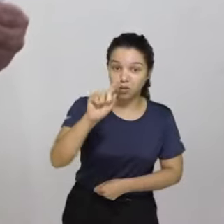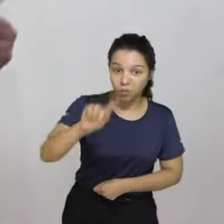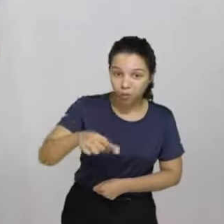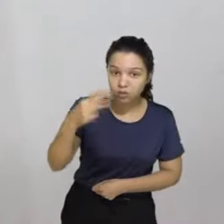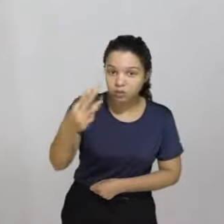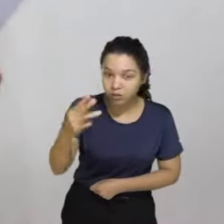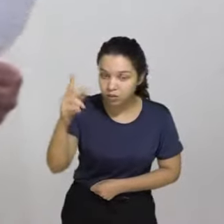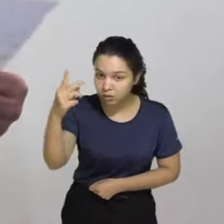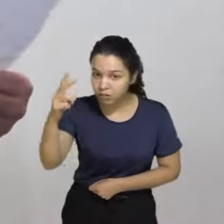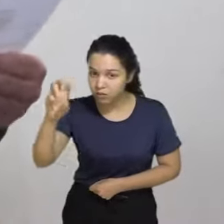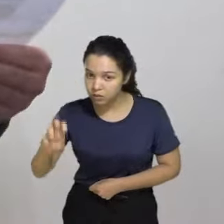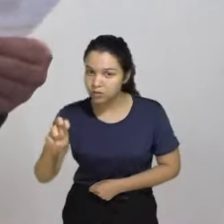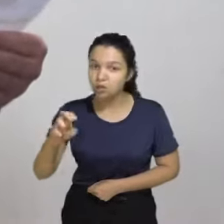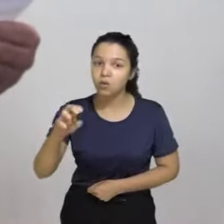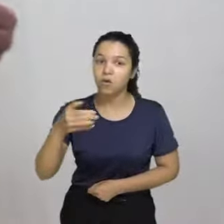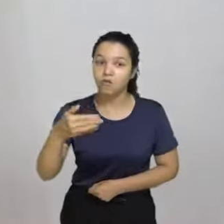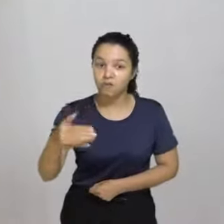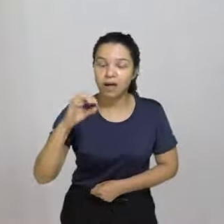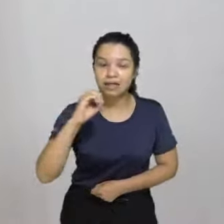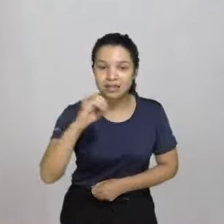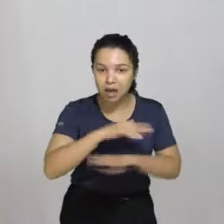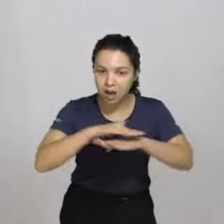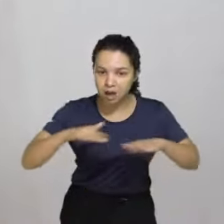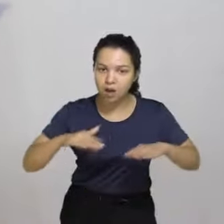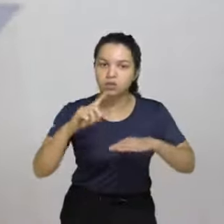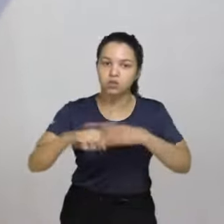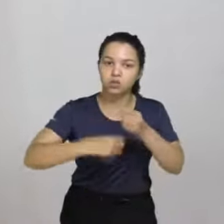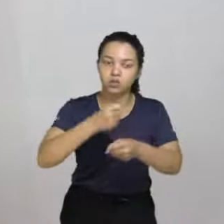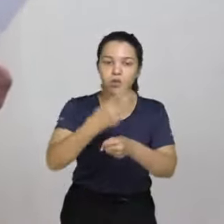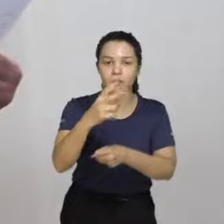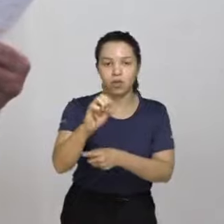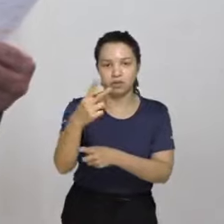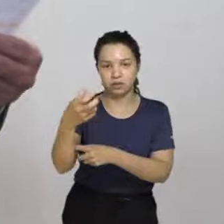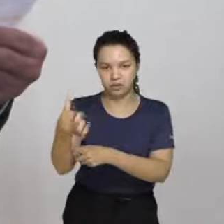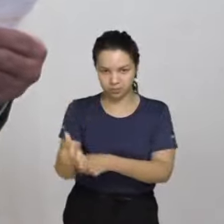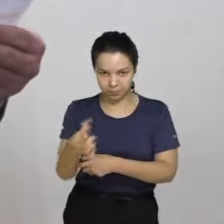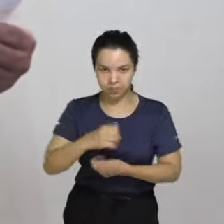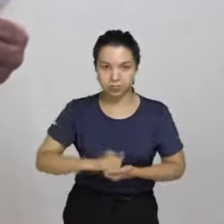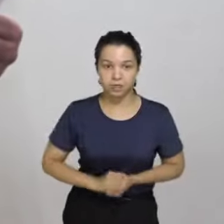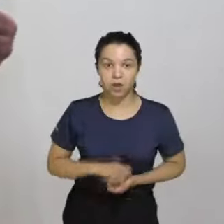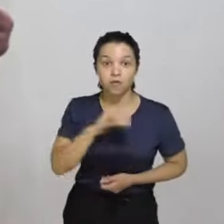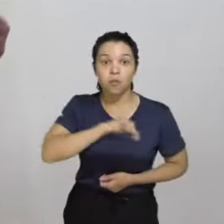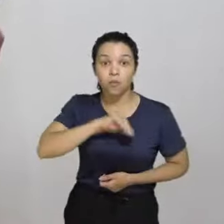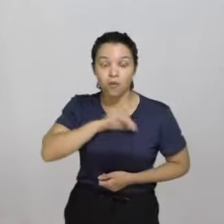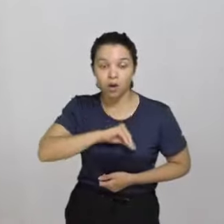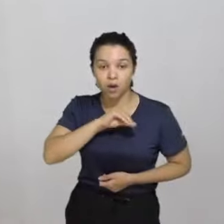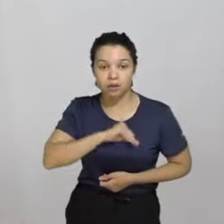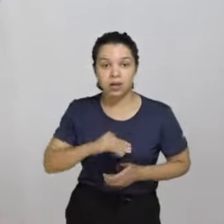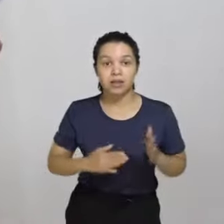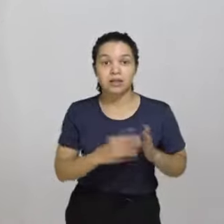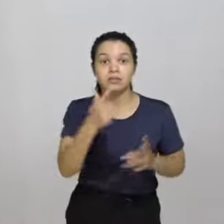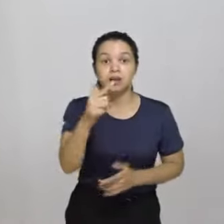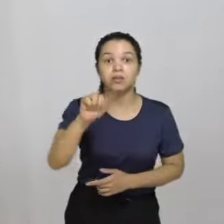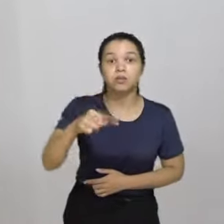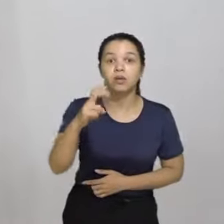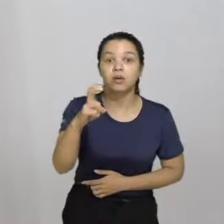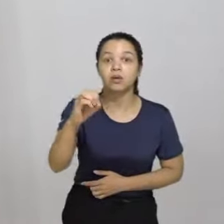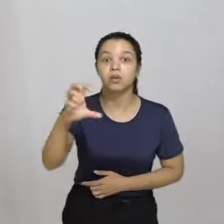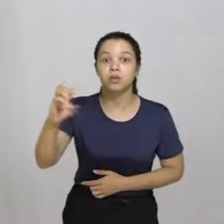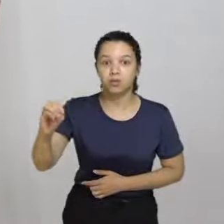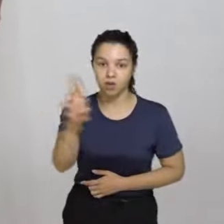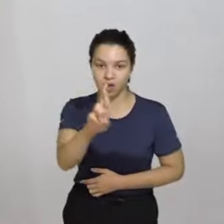e será zerado em 2026. Senhor aposentado que recebe R$ 7.500, que está nos